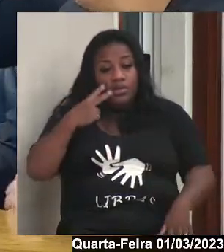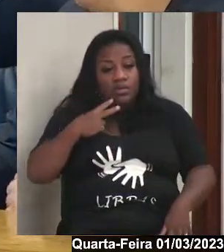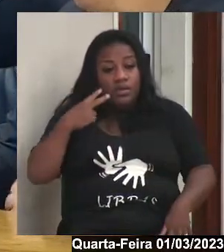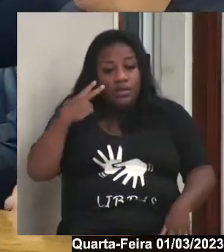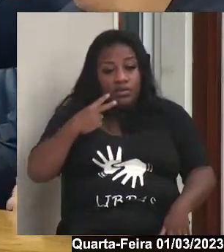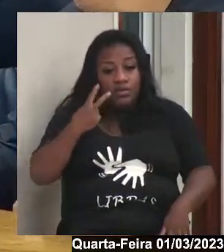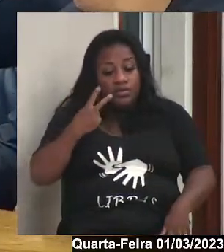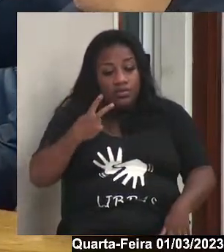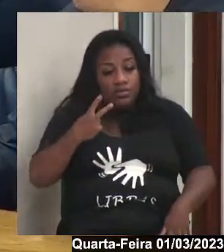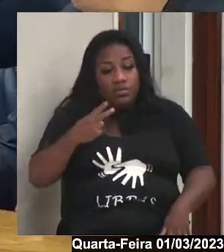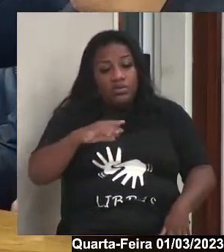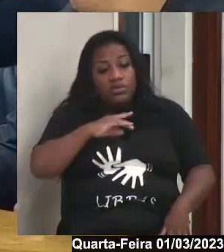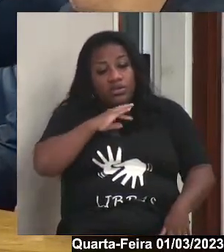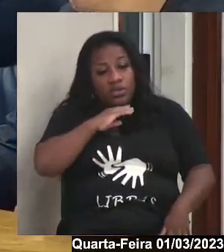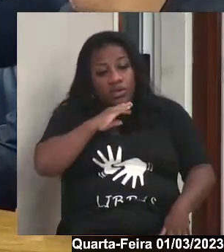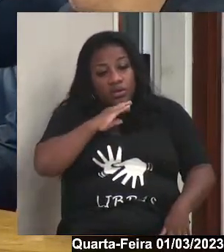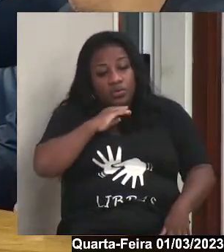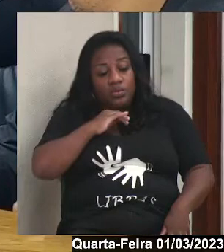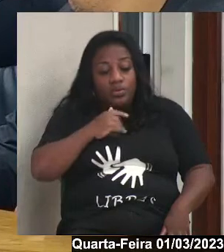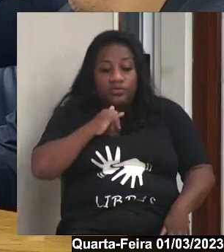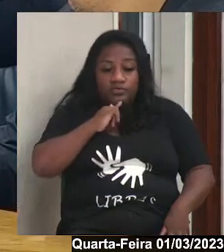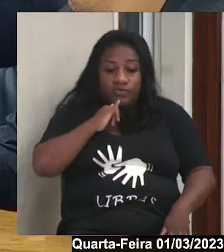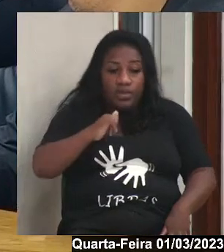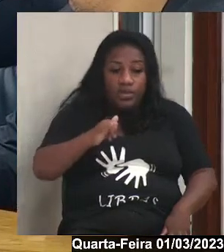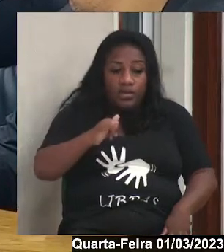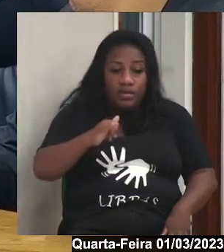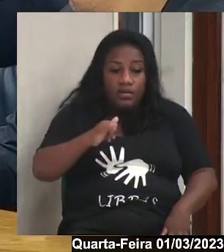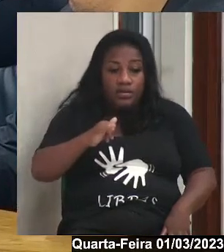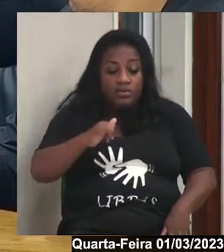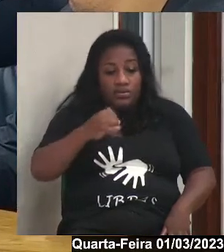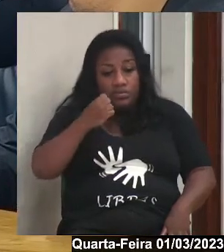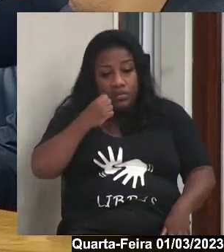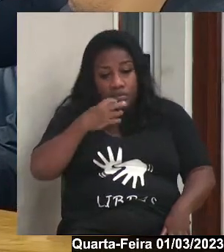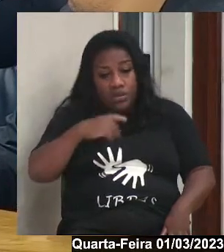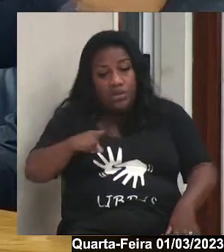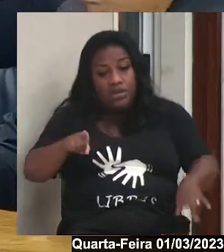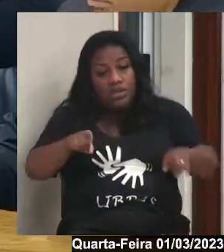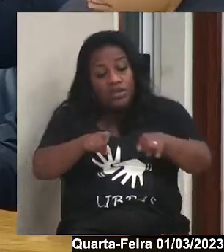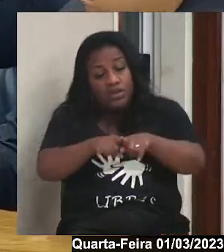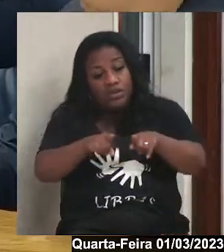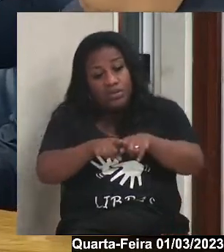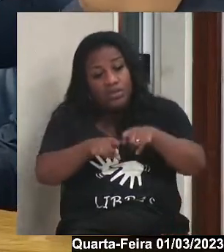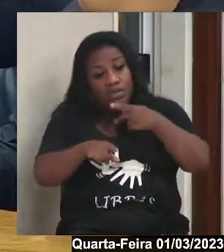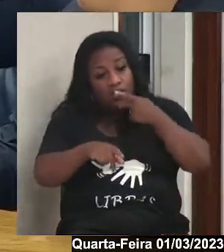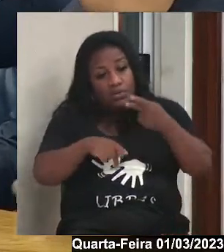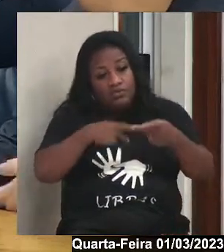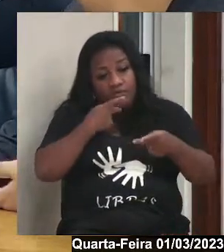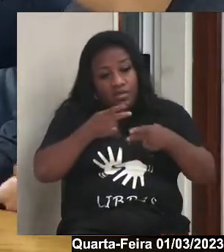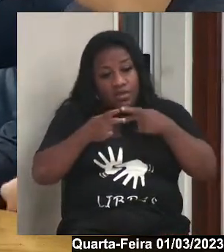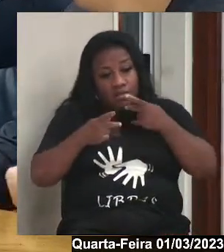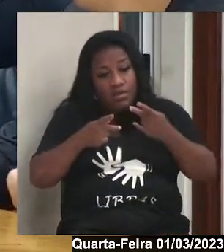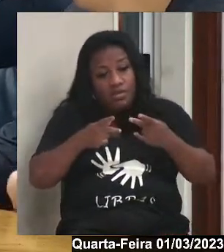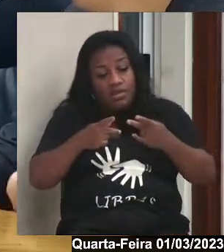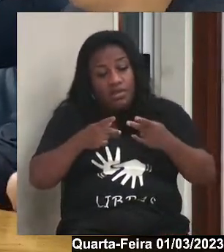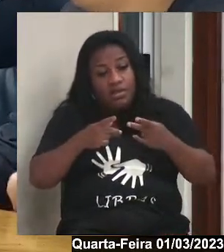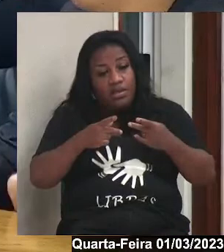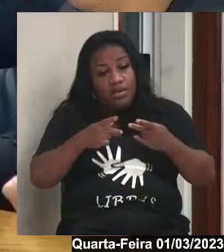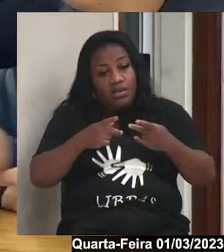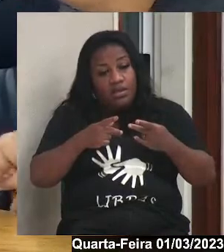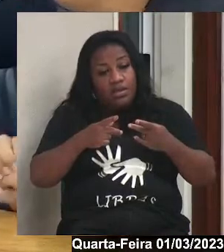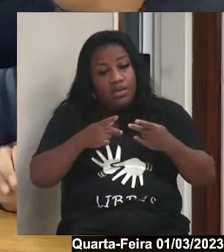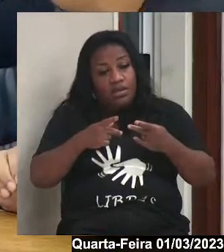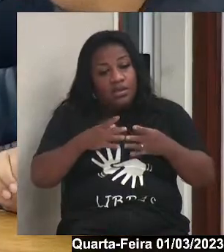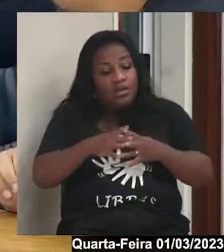fazer as duas partes. Quando estiver ruim, eu vou concordar com o senhor em criticar, mas aplauda e dê mérito a quem merece mérito.